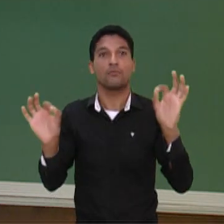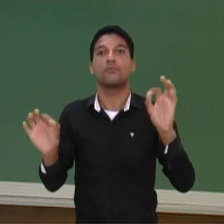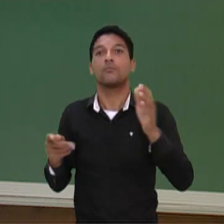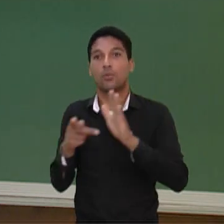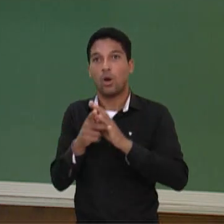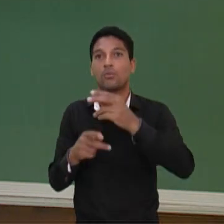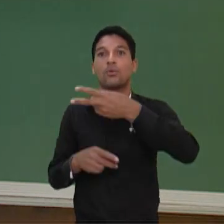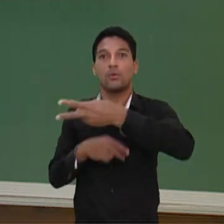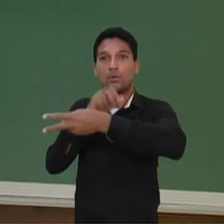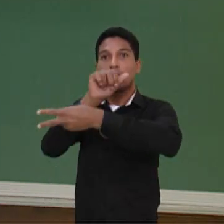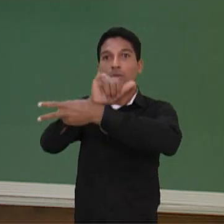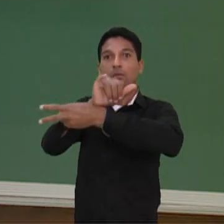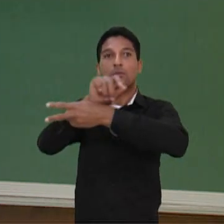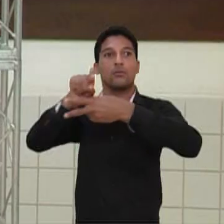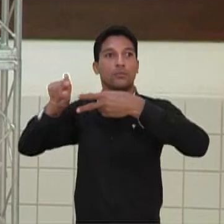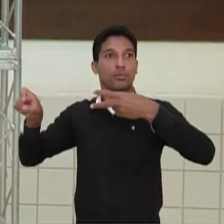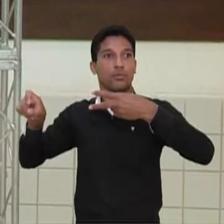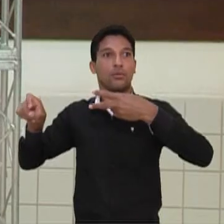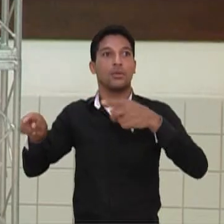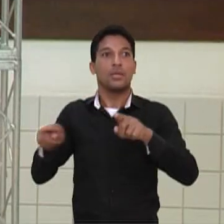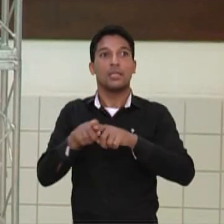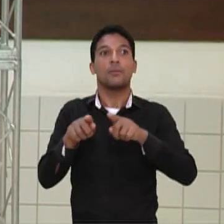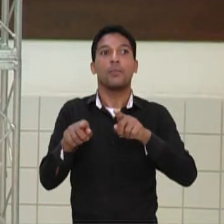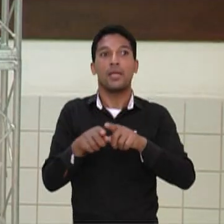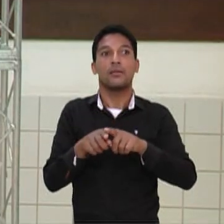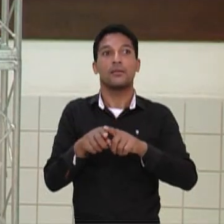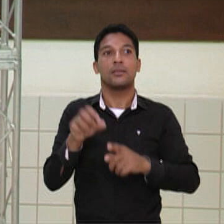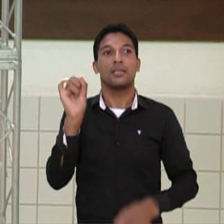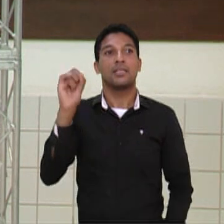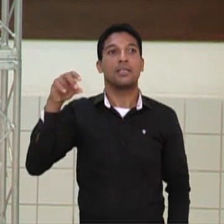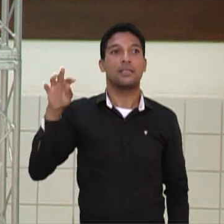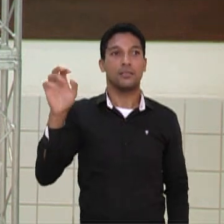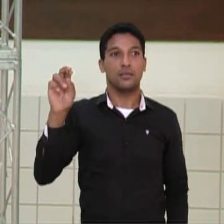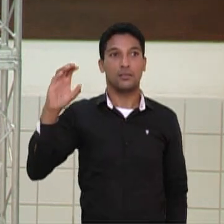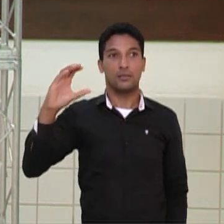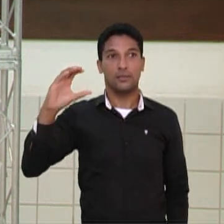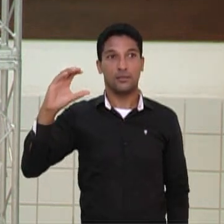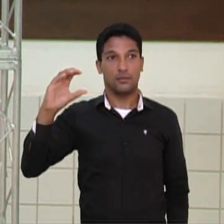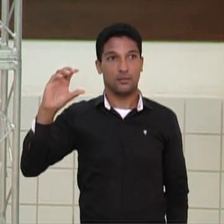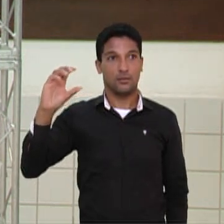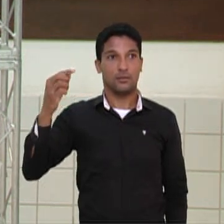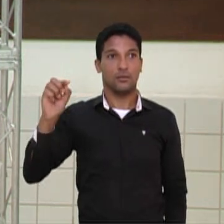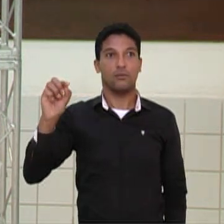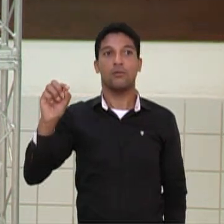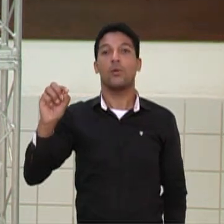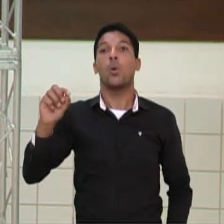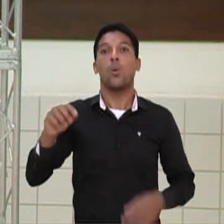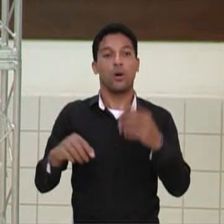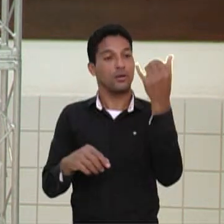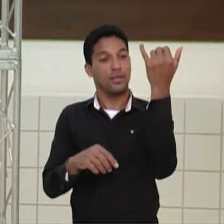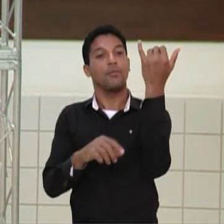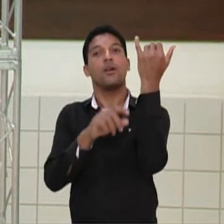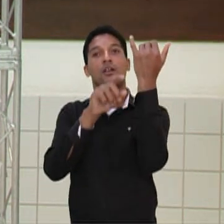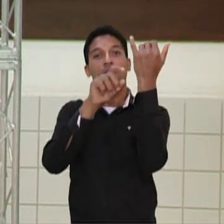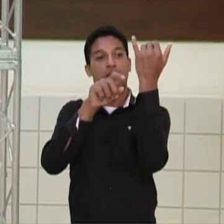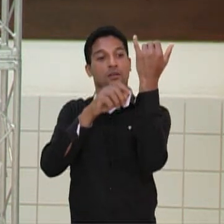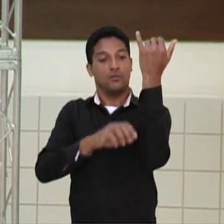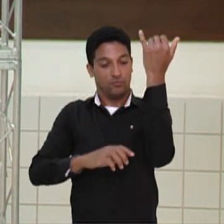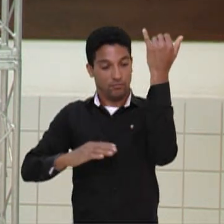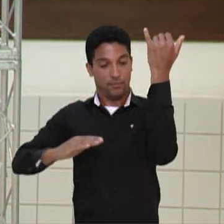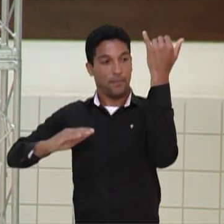eixo Y, ok? Então, agradeço a atenção de vocês, né? Não esqueça